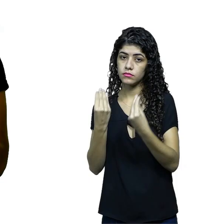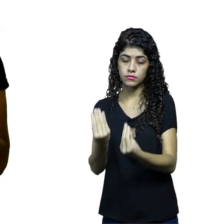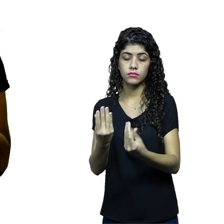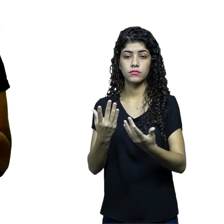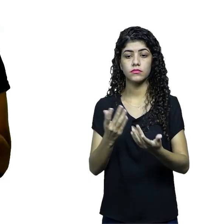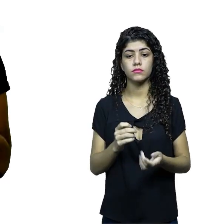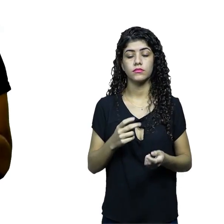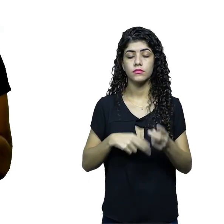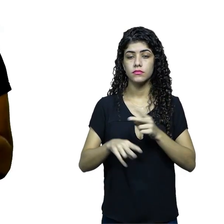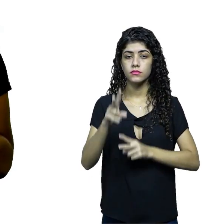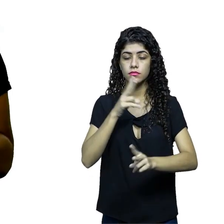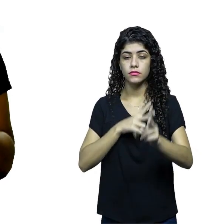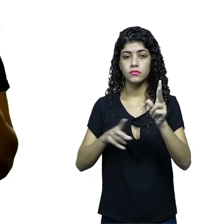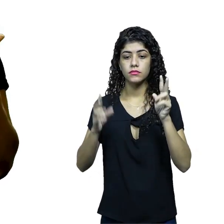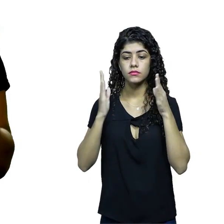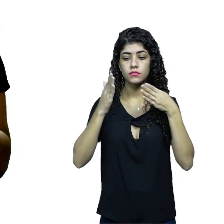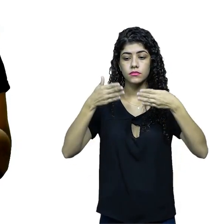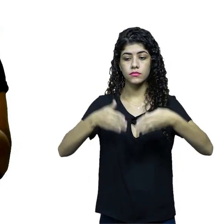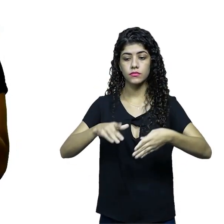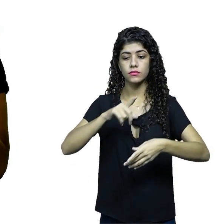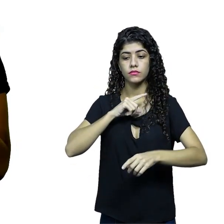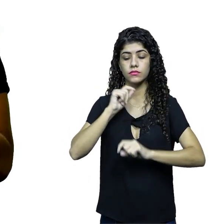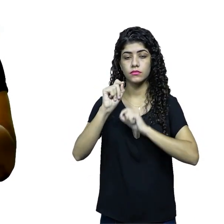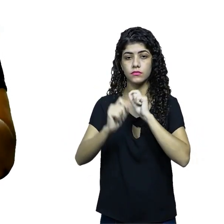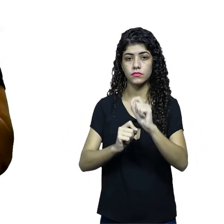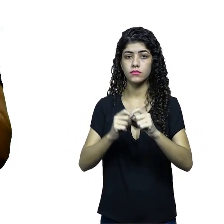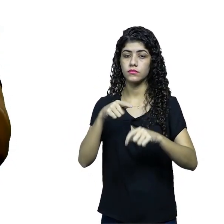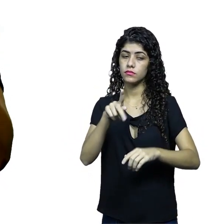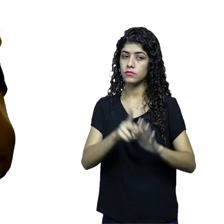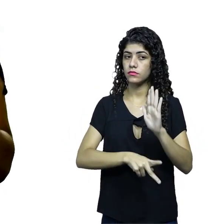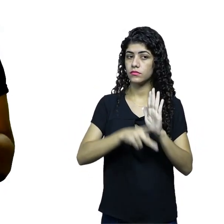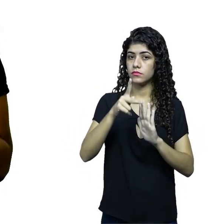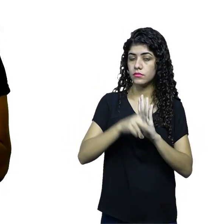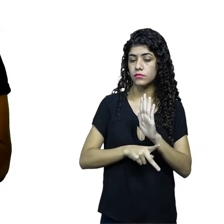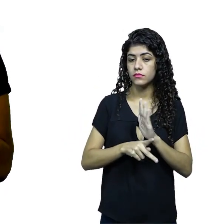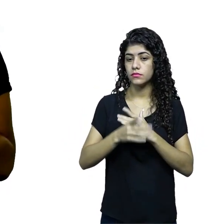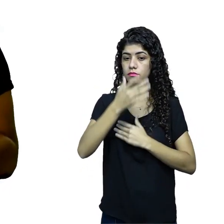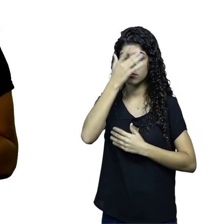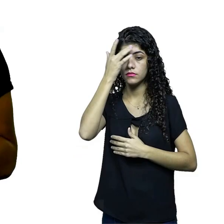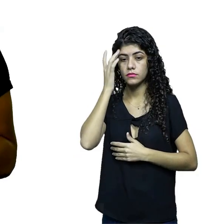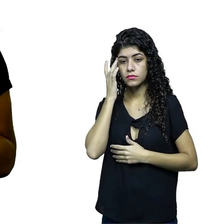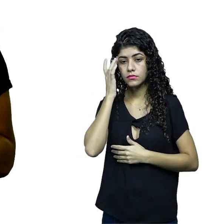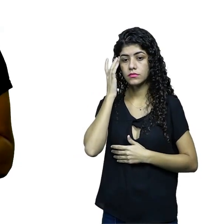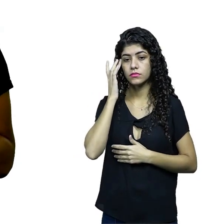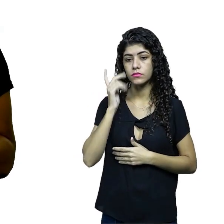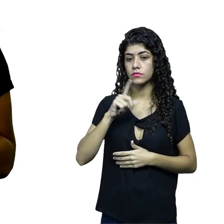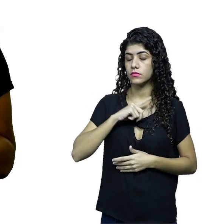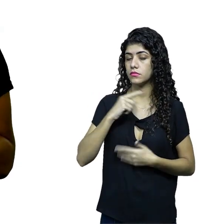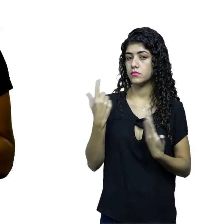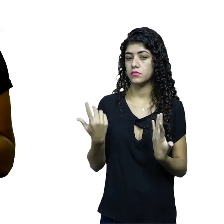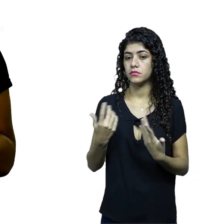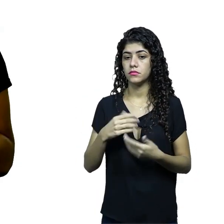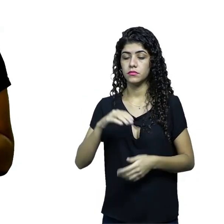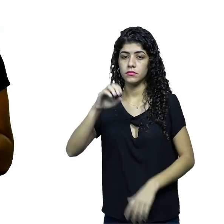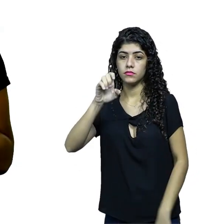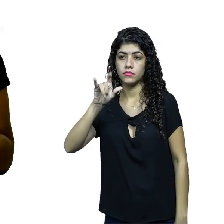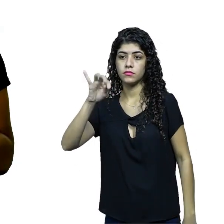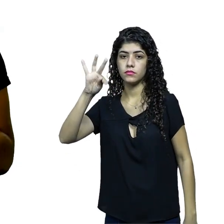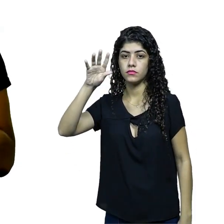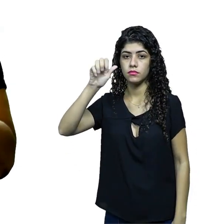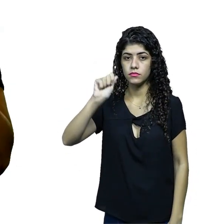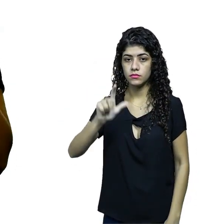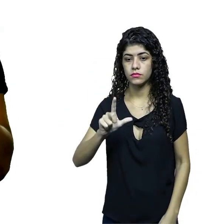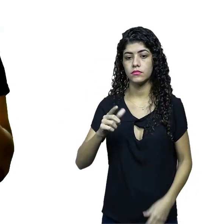retorno. Então vocês sempre têm que ter em mente isso, que vocês estão redigindo um projeto para alguém, seja um